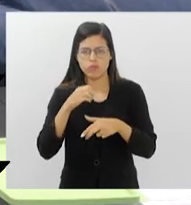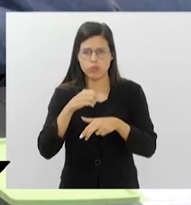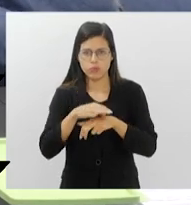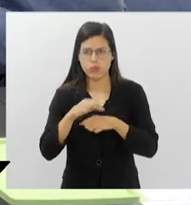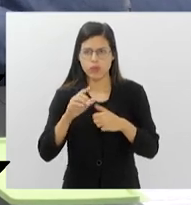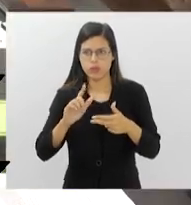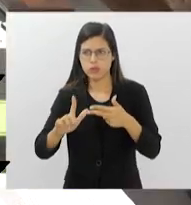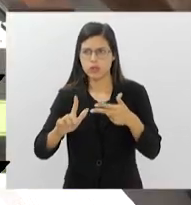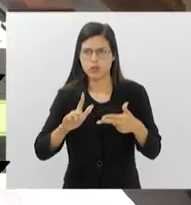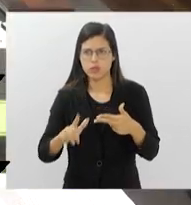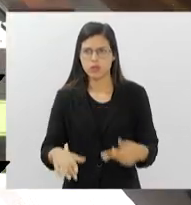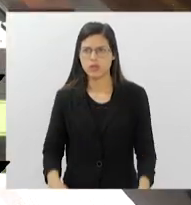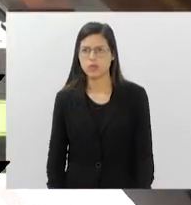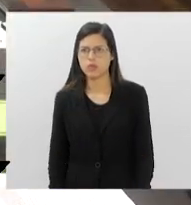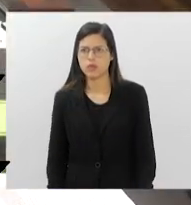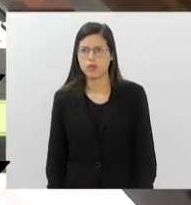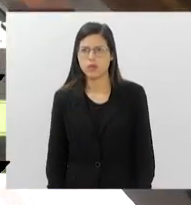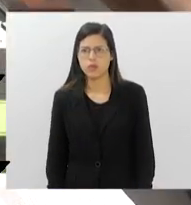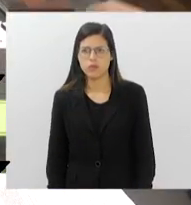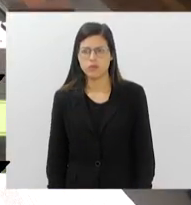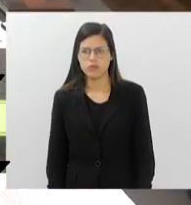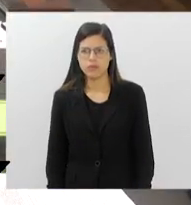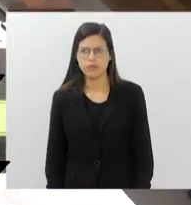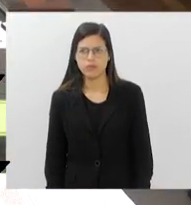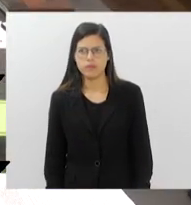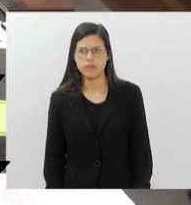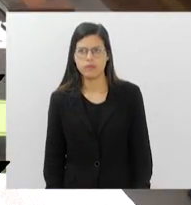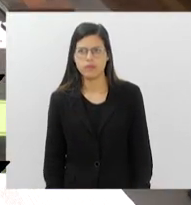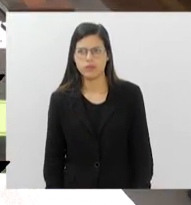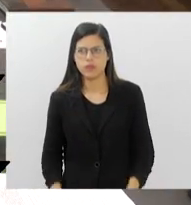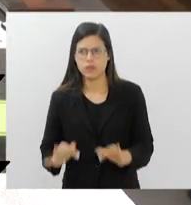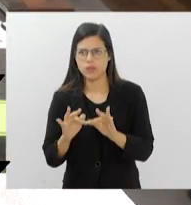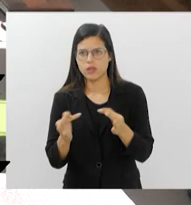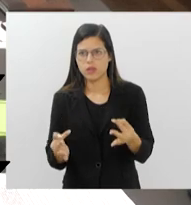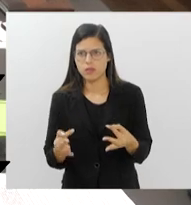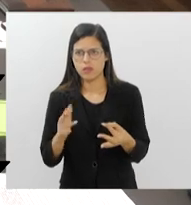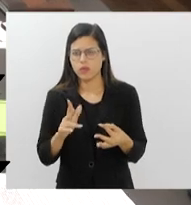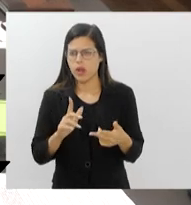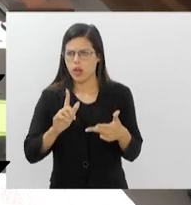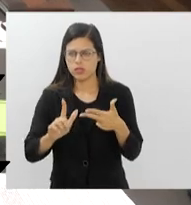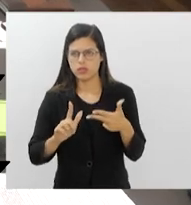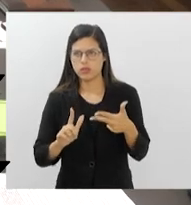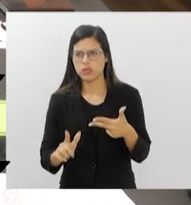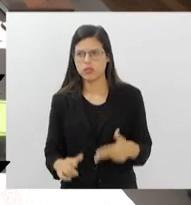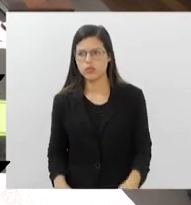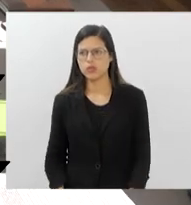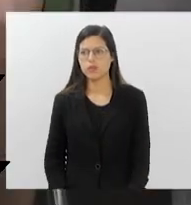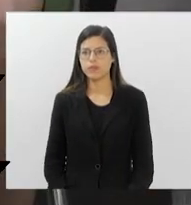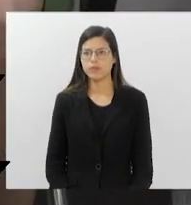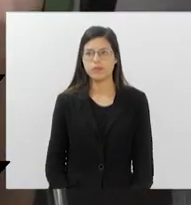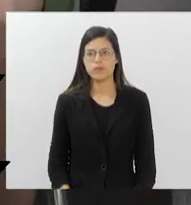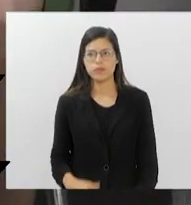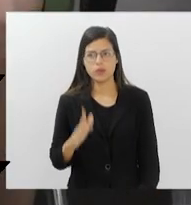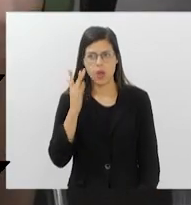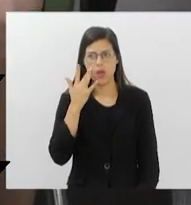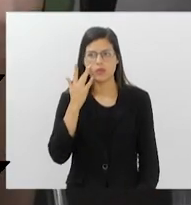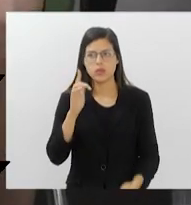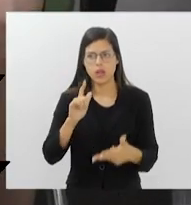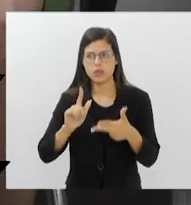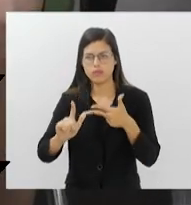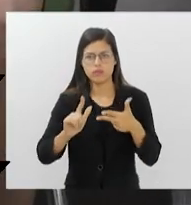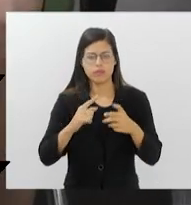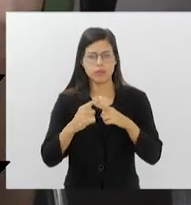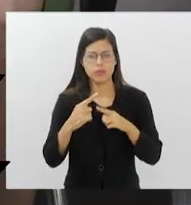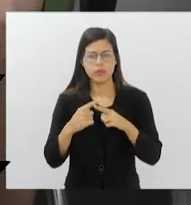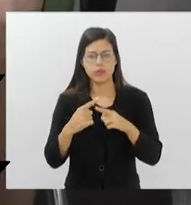mas não indicação Olha só simples não Legislativa não não acho que nesse caso é legislativo porque ele tem que dizer as